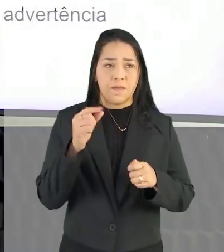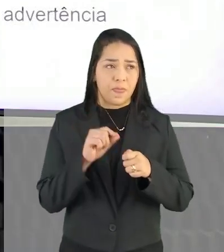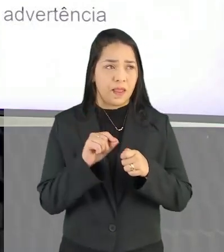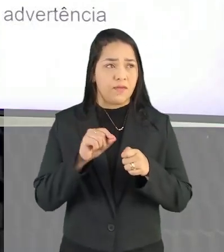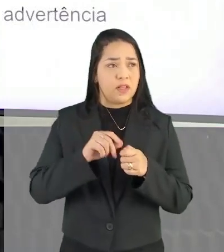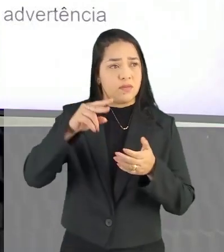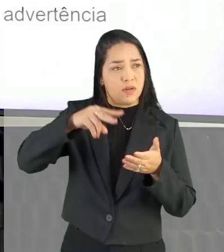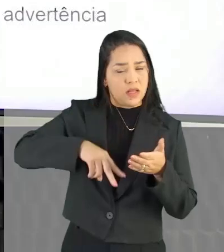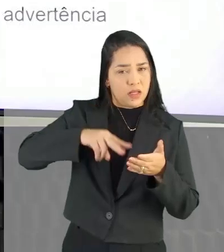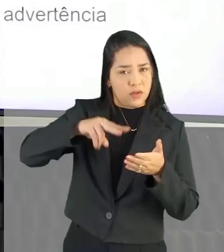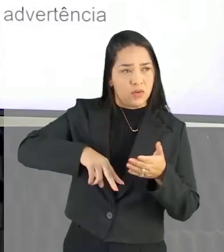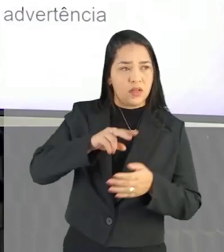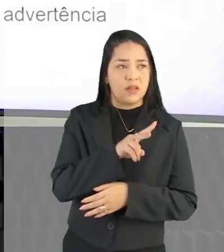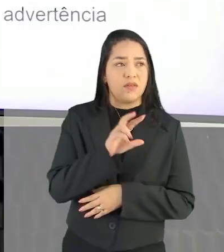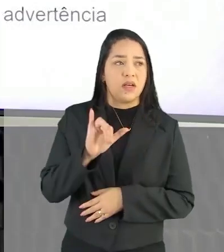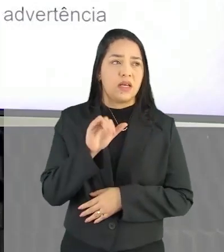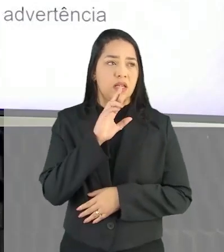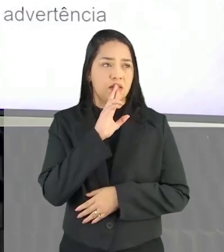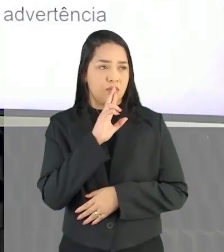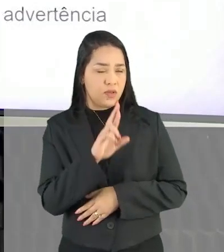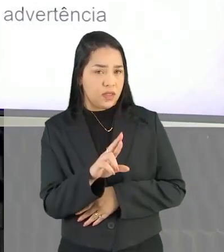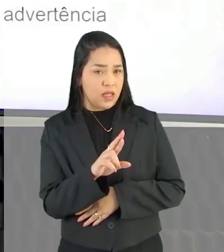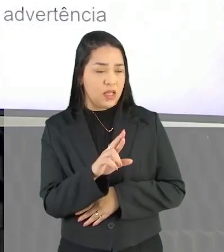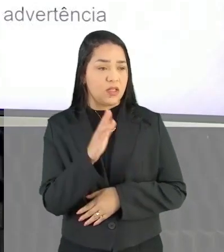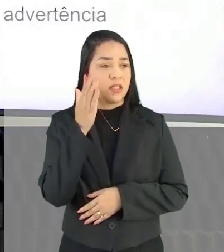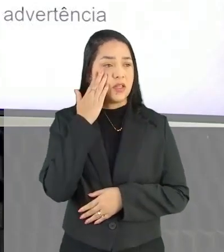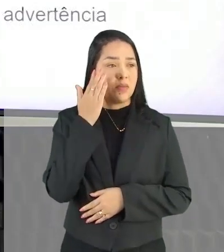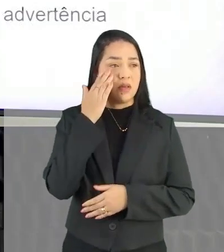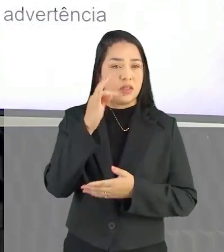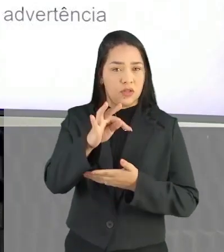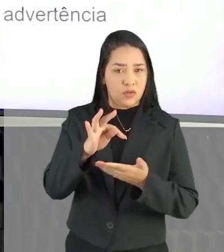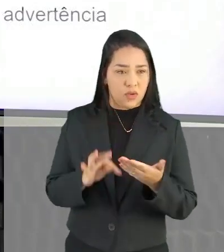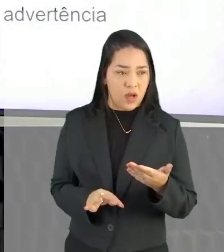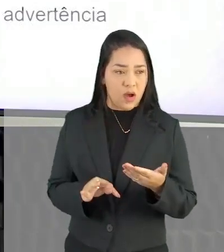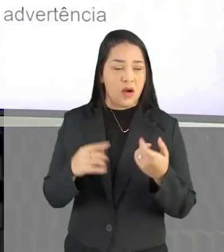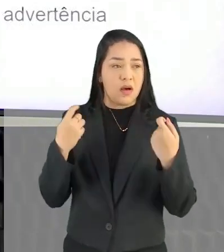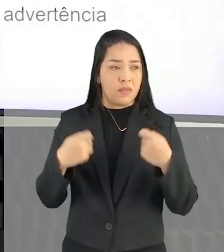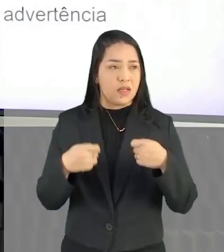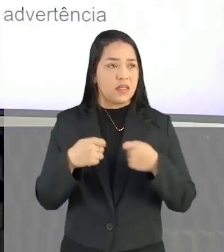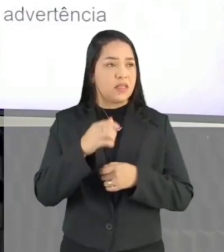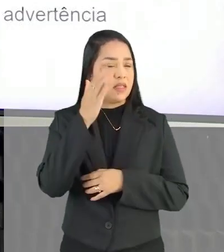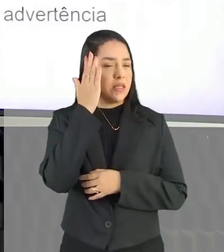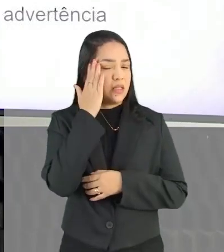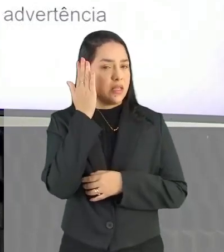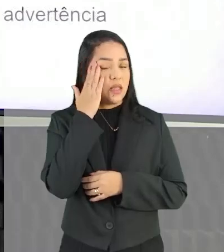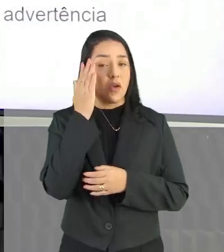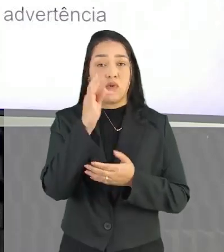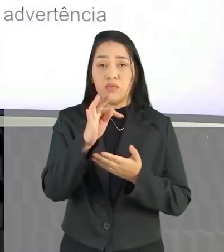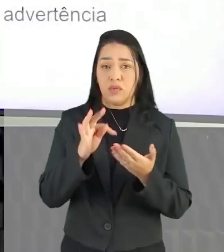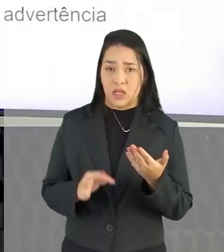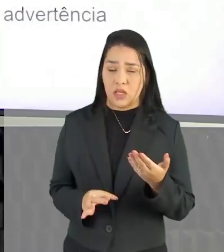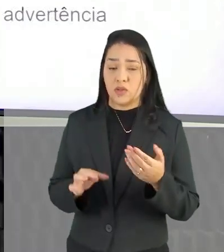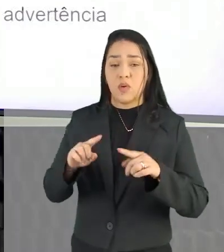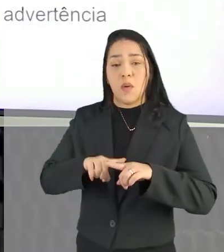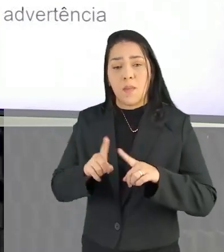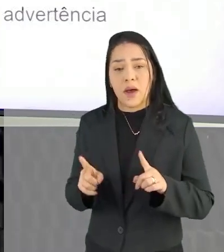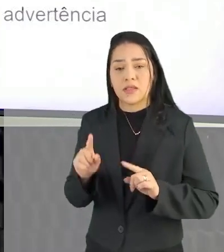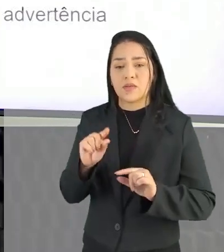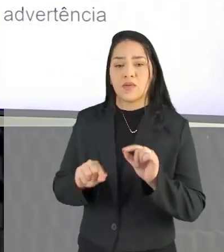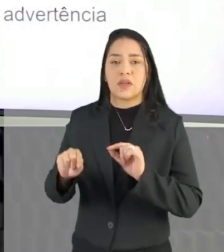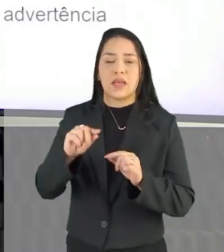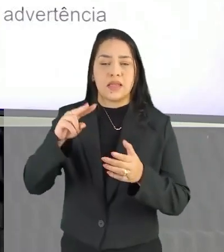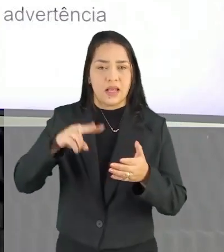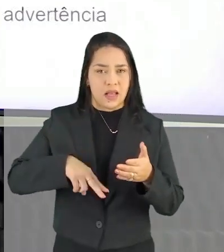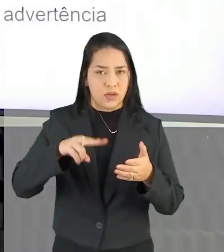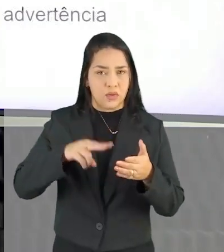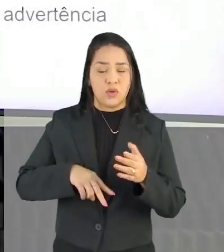uma leitura e vai responder questão de interpretação textual, a gente precisa entender, obviamente, o texto, mas a partir da leitura